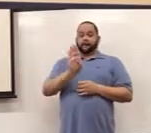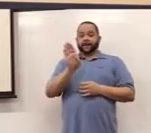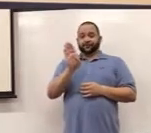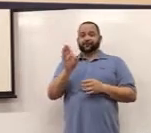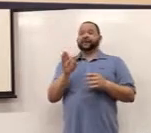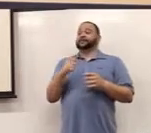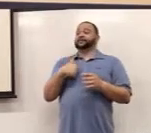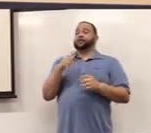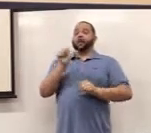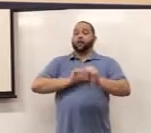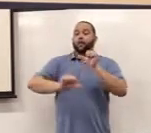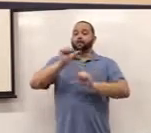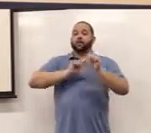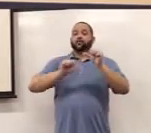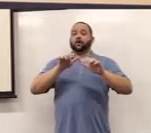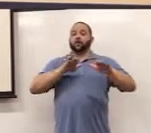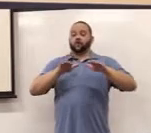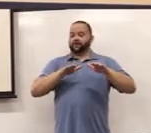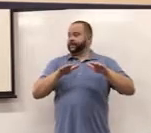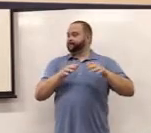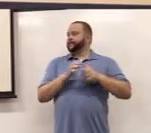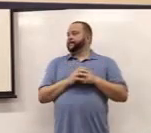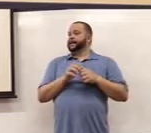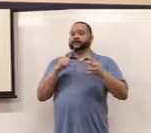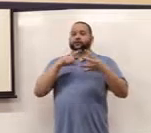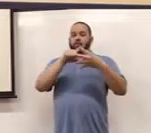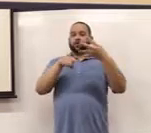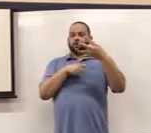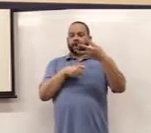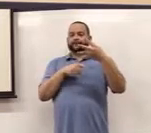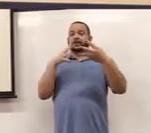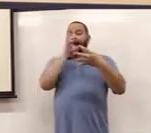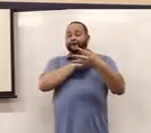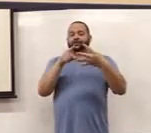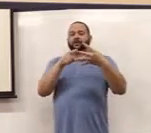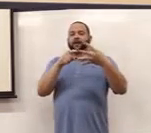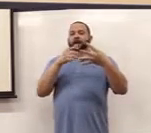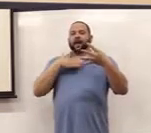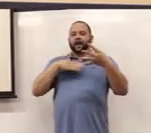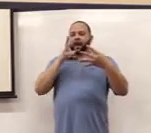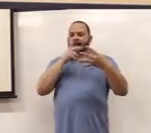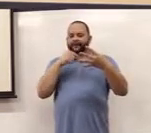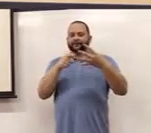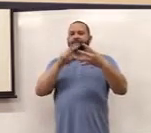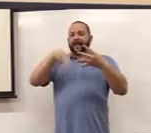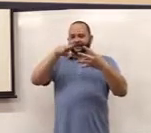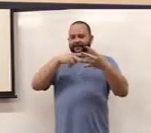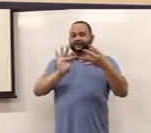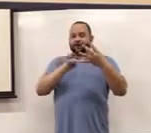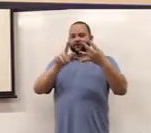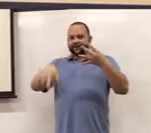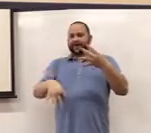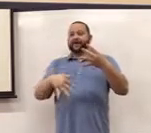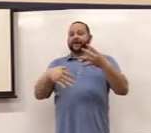Beethoven ainda altera aquela ordem dos movimentos. A gente tinha os quatro movimentos, o rápido, o lento, uma dança e o final, não é? Ele